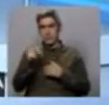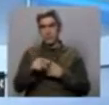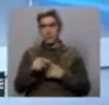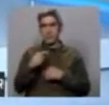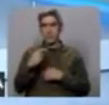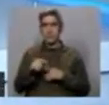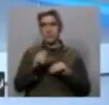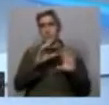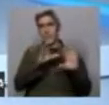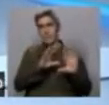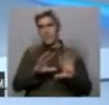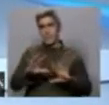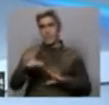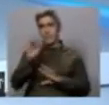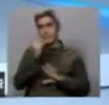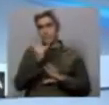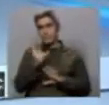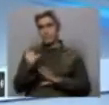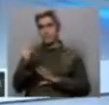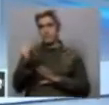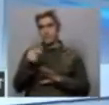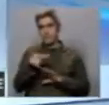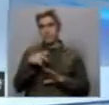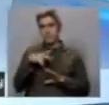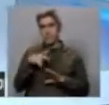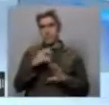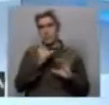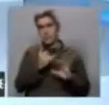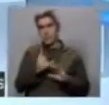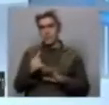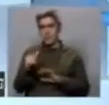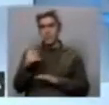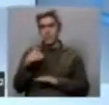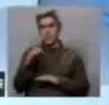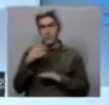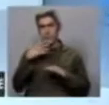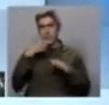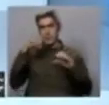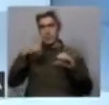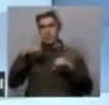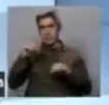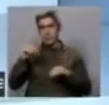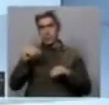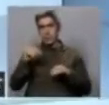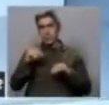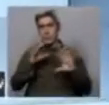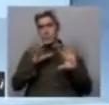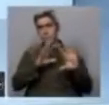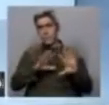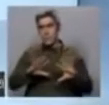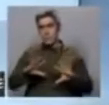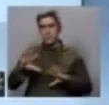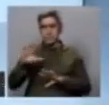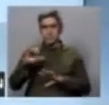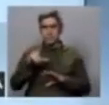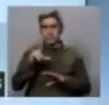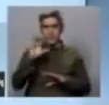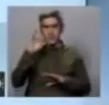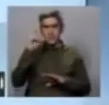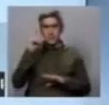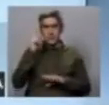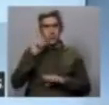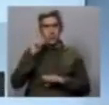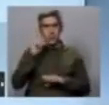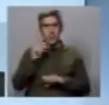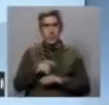aqui este sistema frontal a aproximar-se do território continental, que irá dar a precipitação. Um anticiclone condiciona o estado de tempo nos